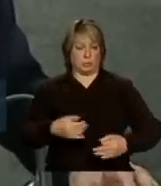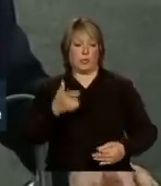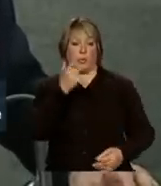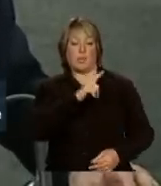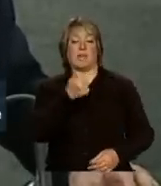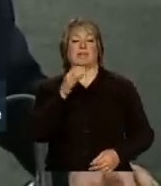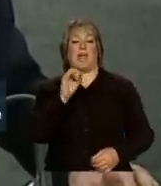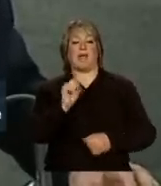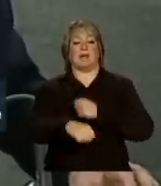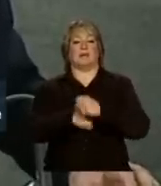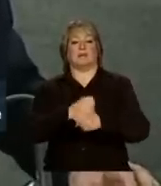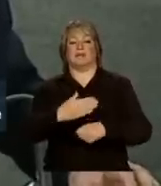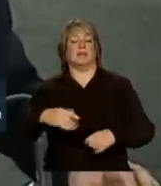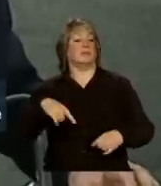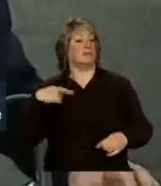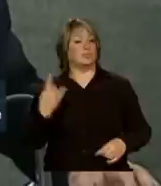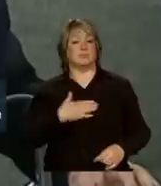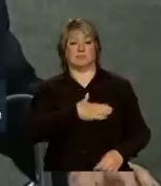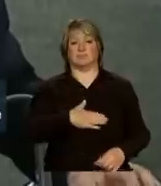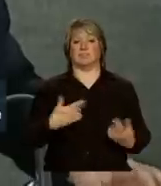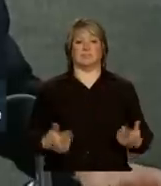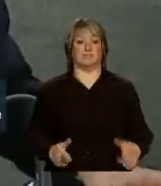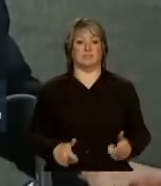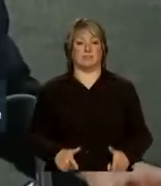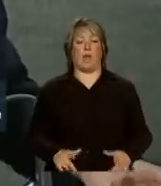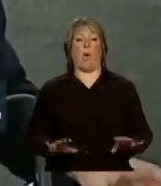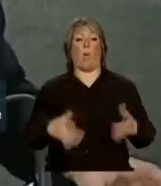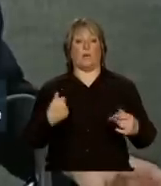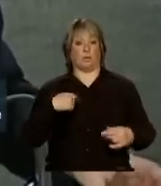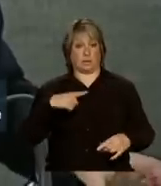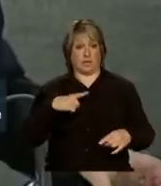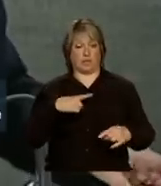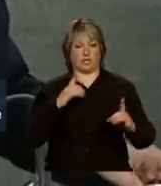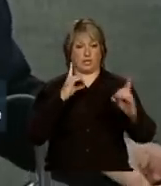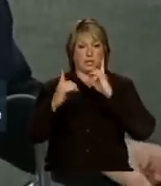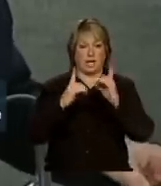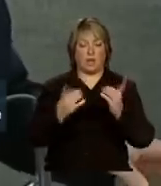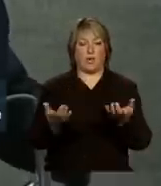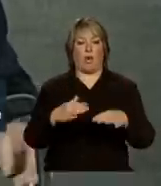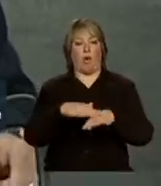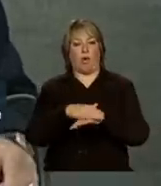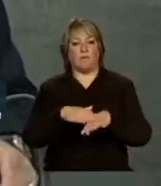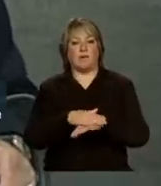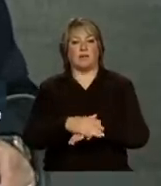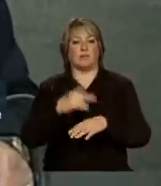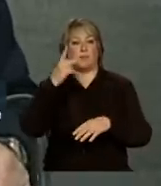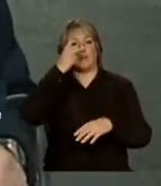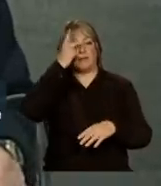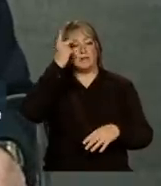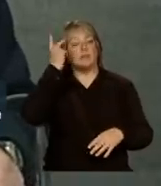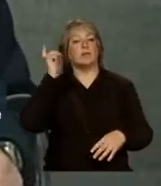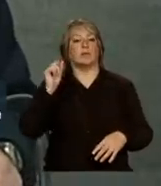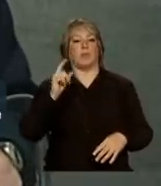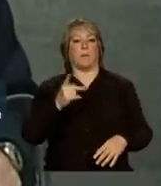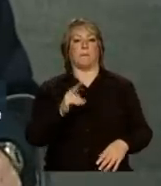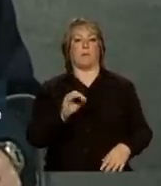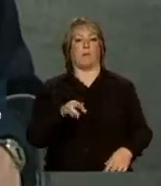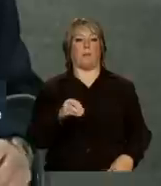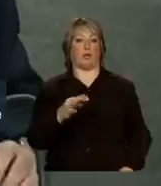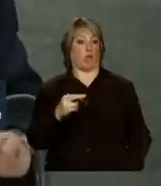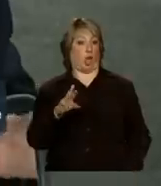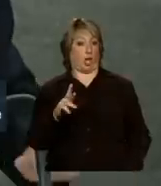né não satisfaz eu quando tenho diálogo e conversa com membros do Judiciário promotoria di